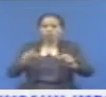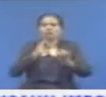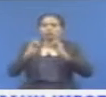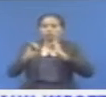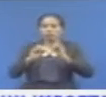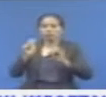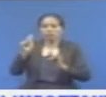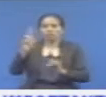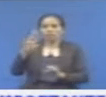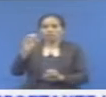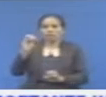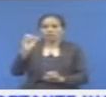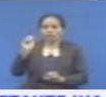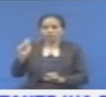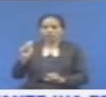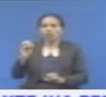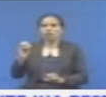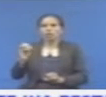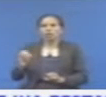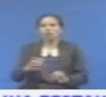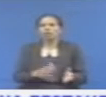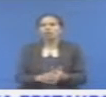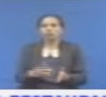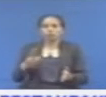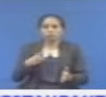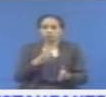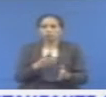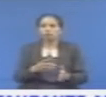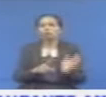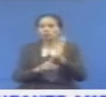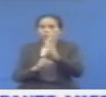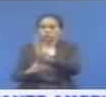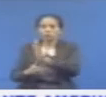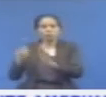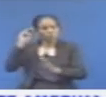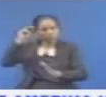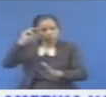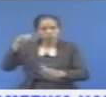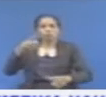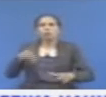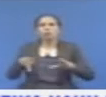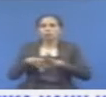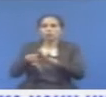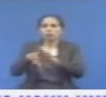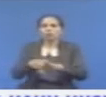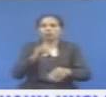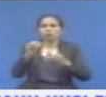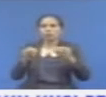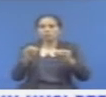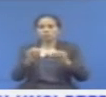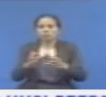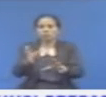Arau noi amaral de zafia ni setu kuteris atu keisa ba Ministério Público kona ba decisão bancara senirte kona ba salto poder